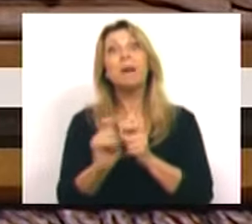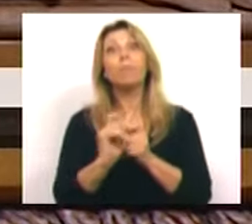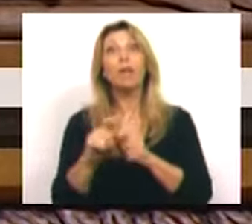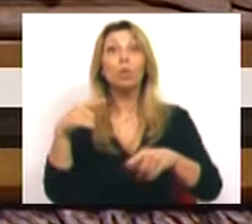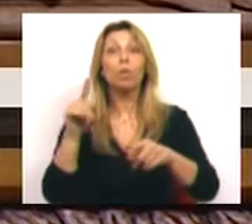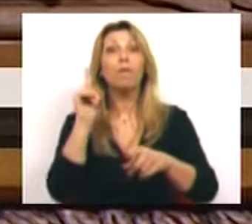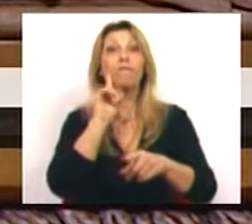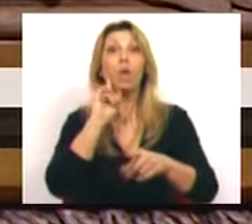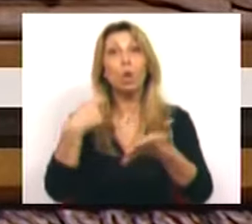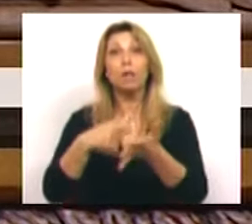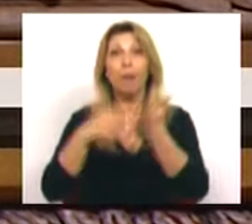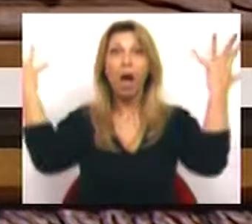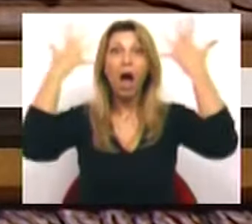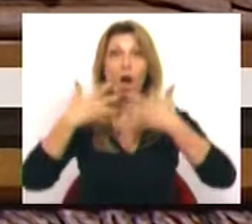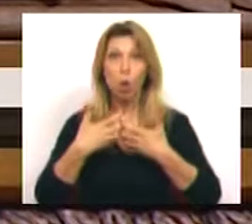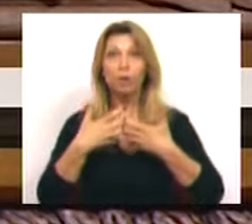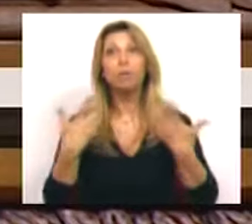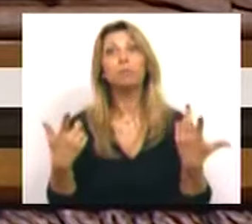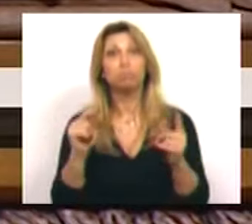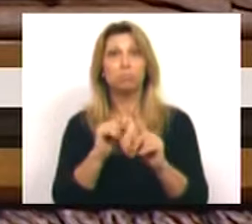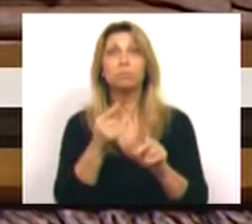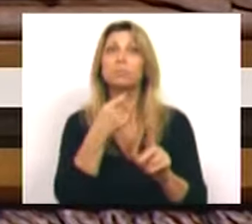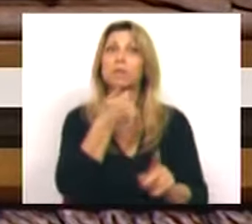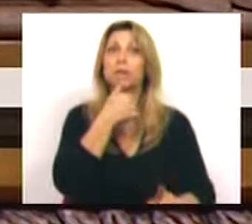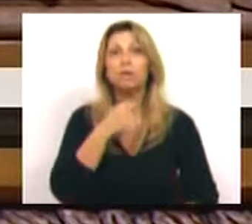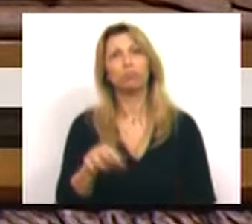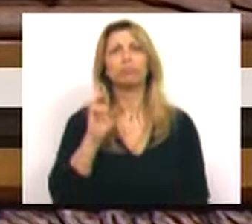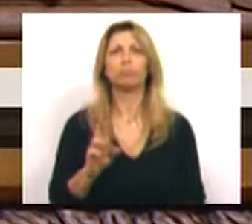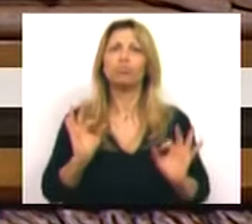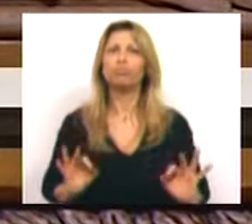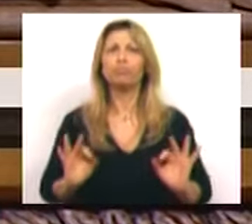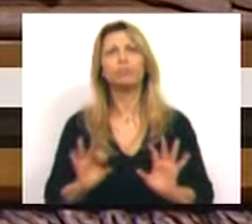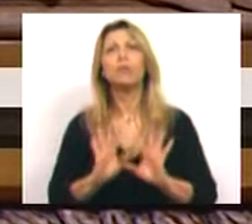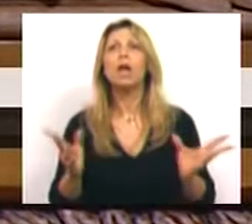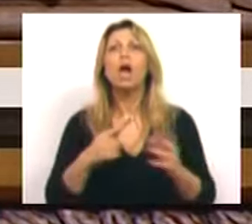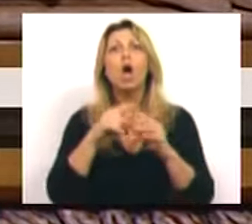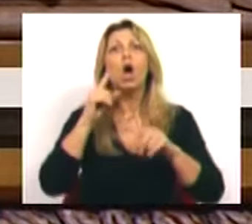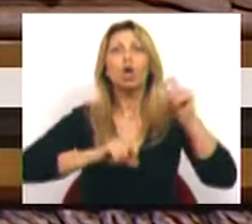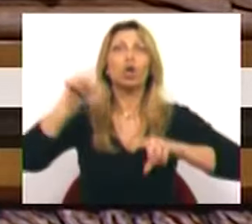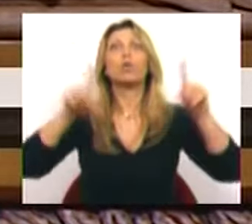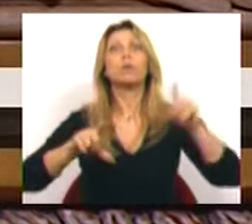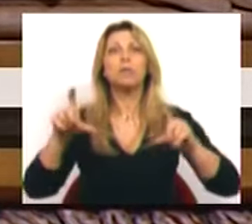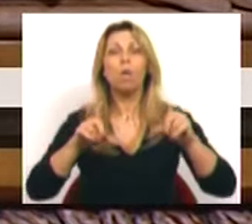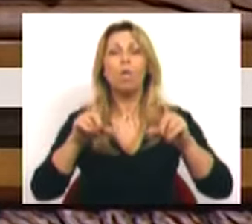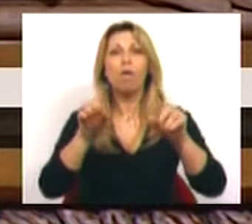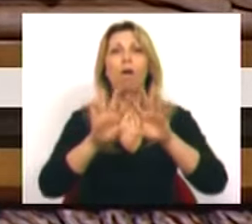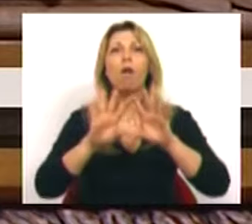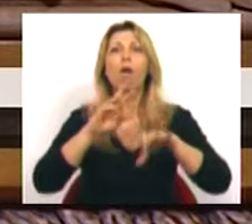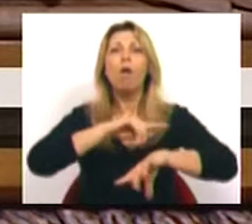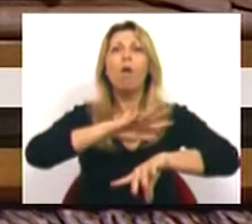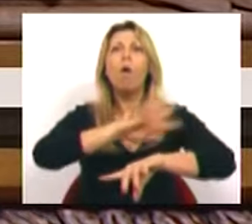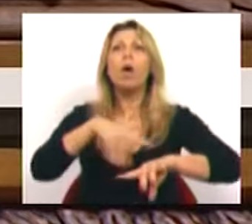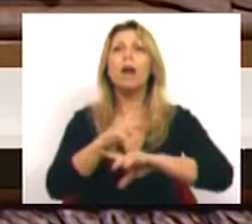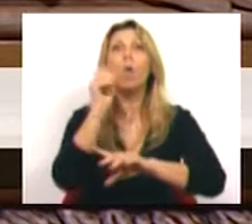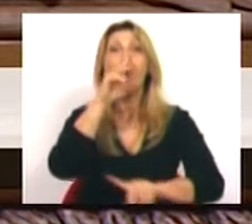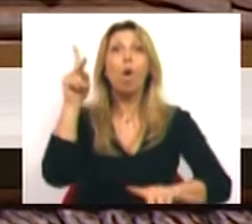noturno, a fixação generalizada da desregulação dos horários ou o corte no subsídio de apoio aos